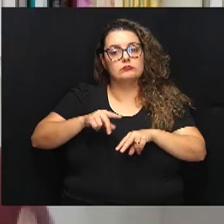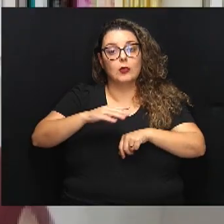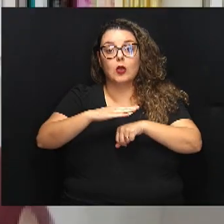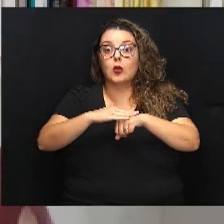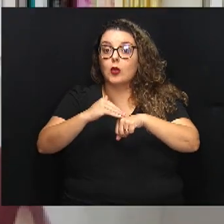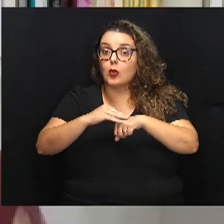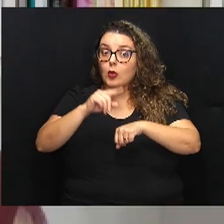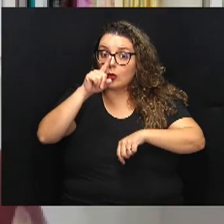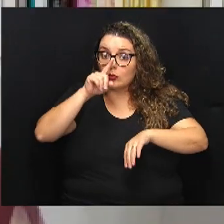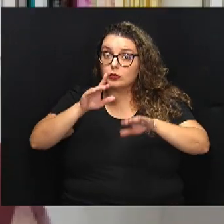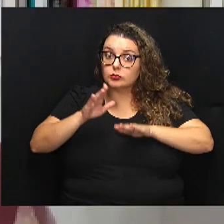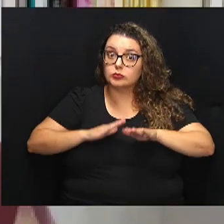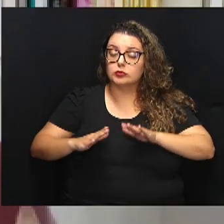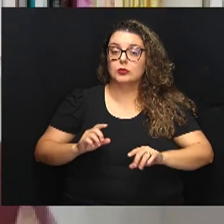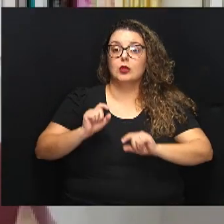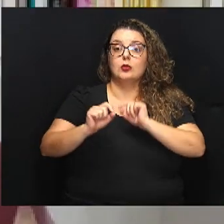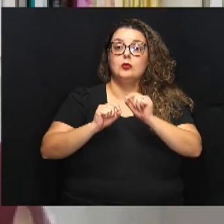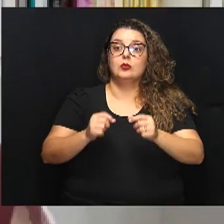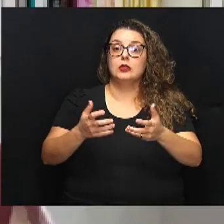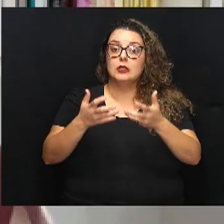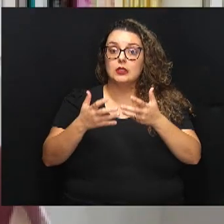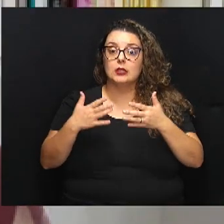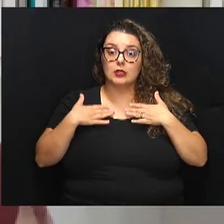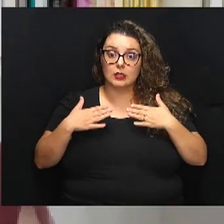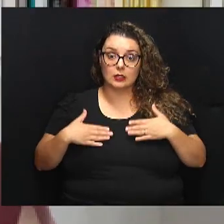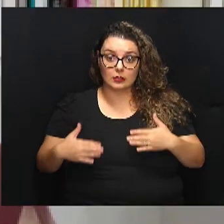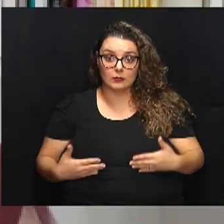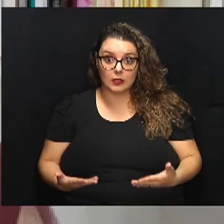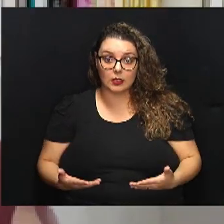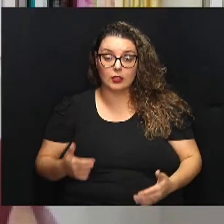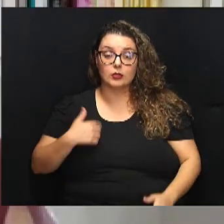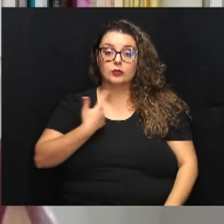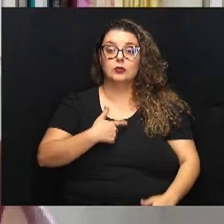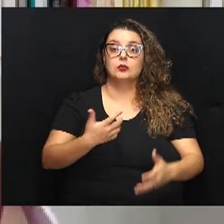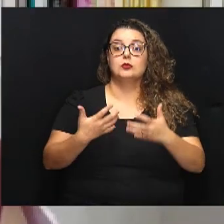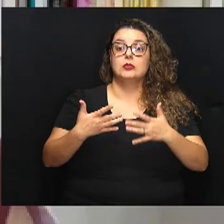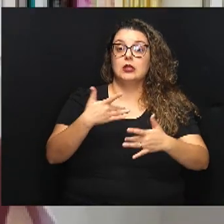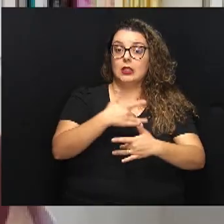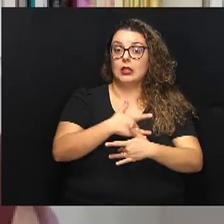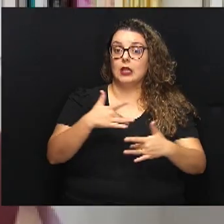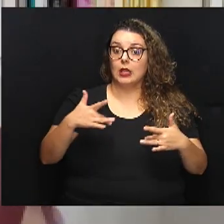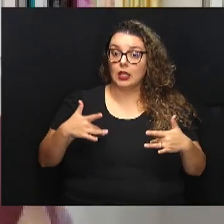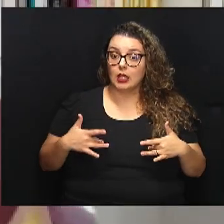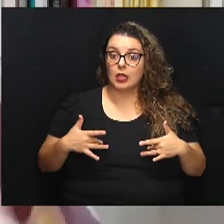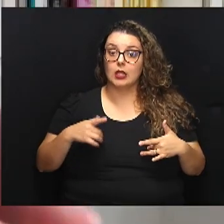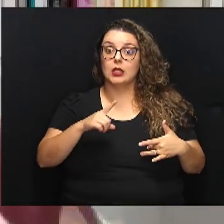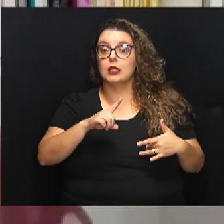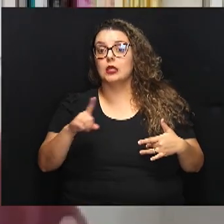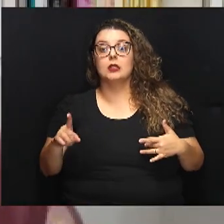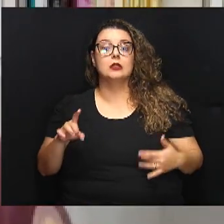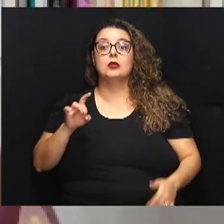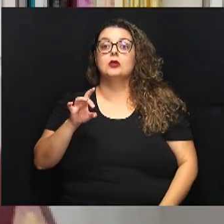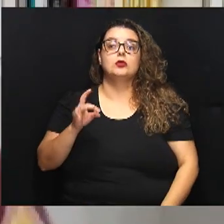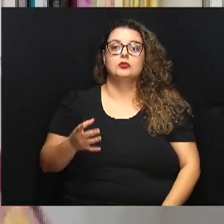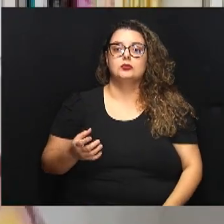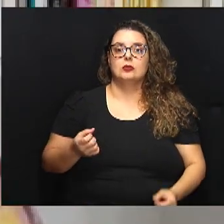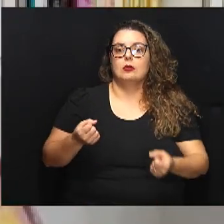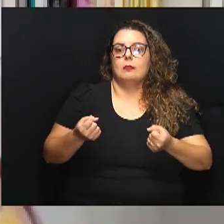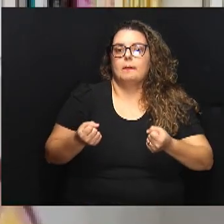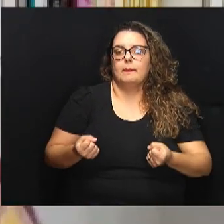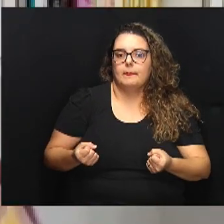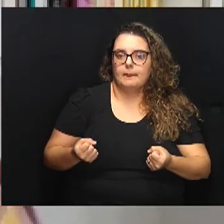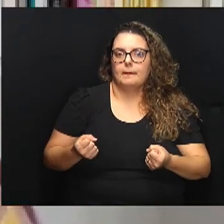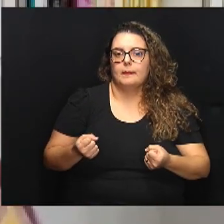carinho. O que a gente quer do nosso corpo? A gente quer saúde e não somente um peso a